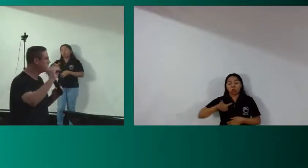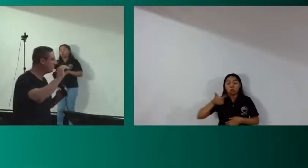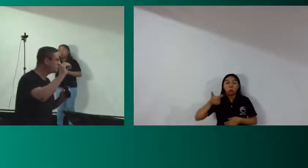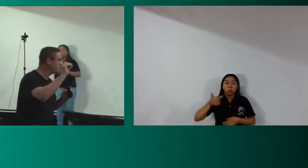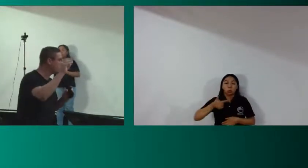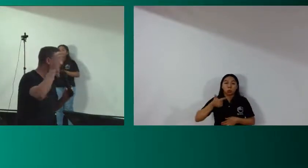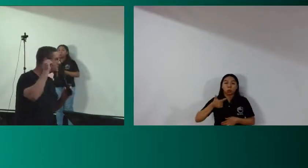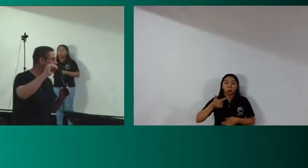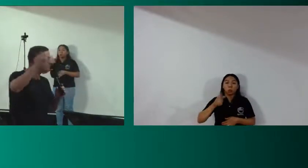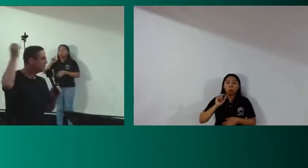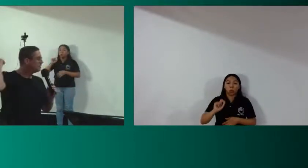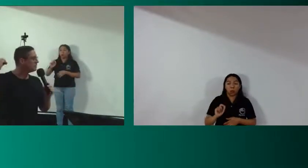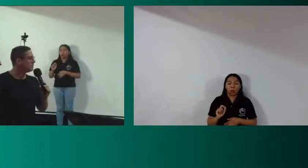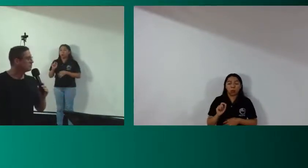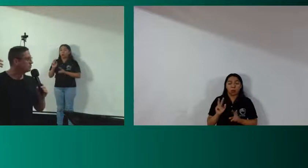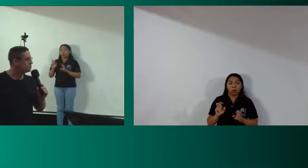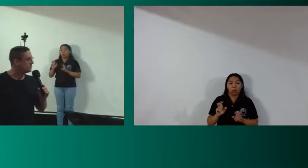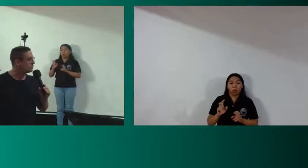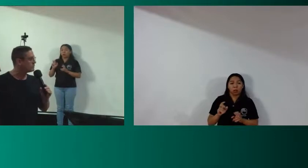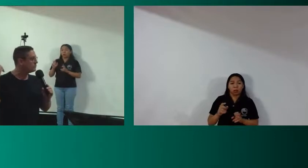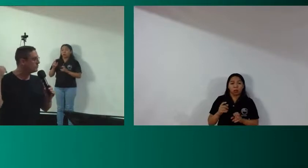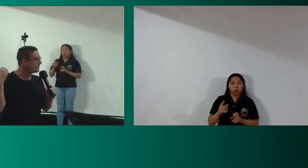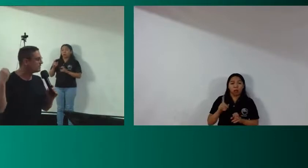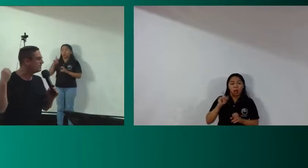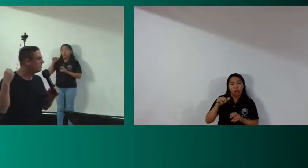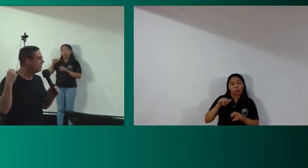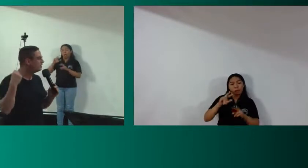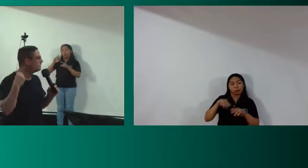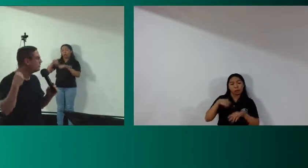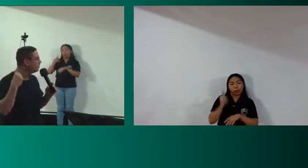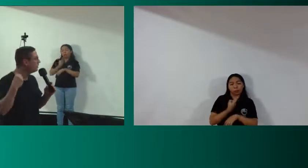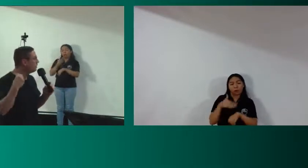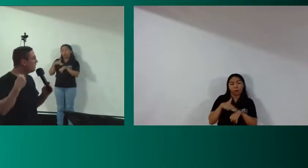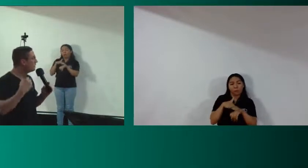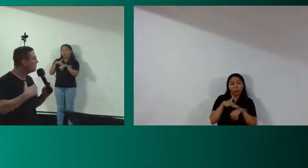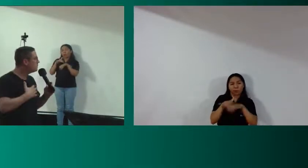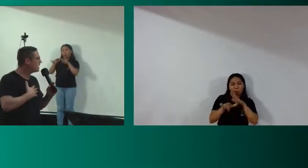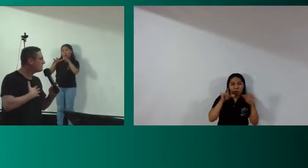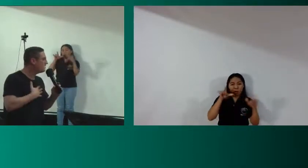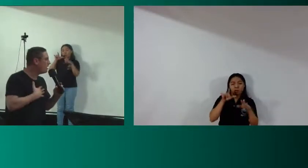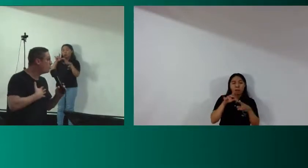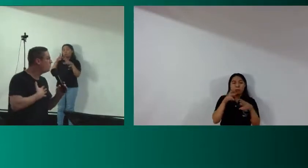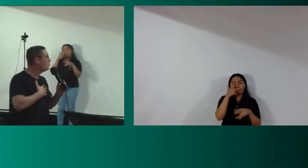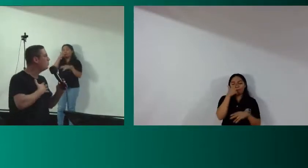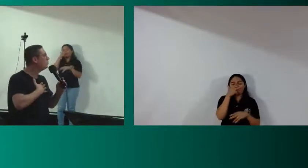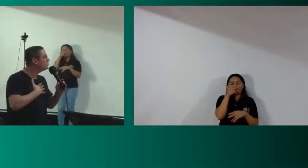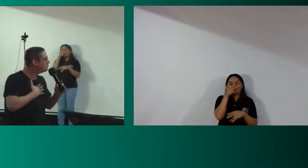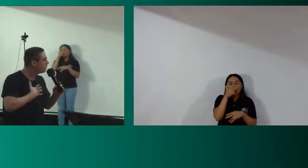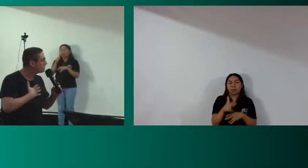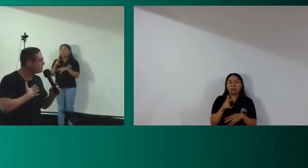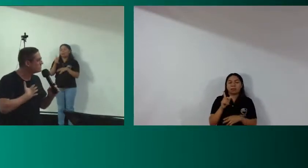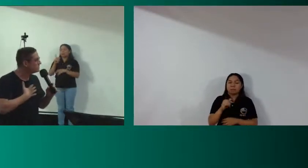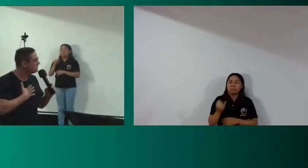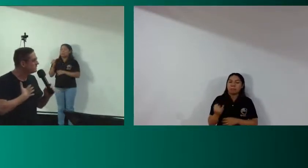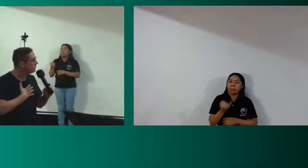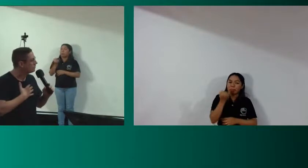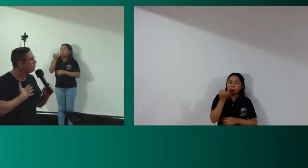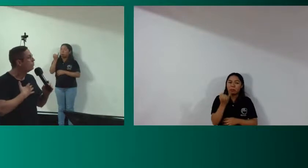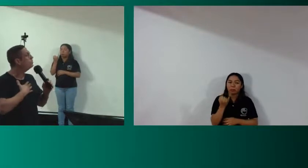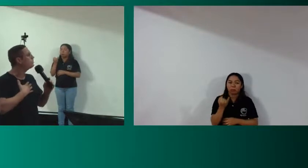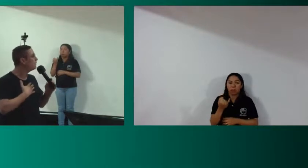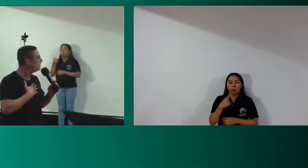que eu acho que foi também uma questão que surgiu na nossa conversa anterior que me parece algo muito importante